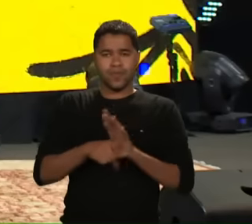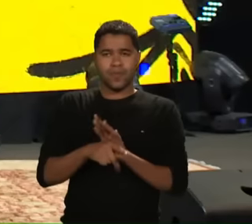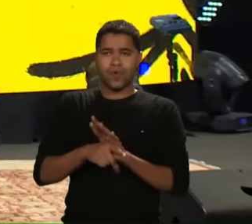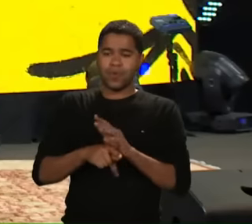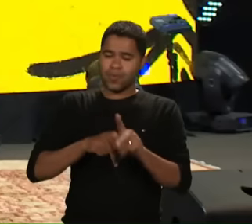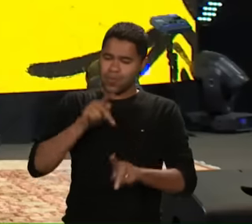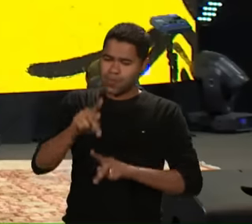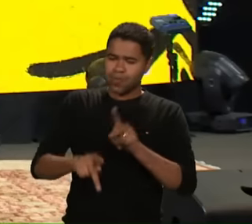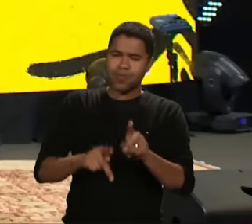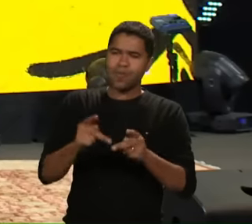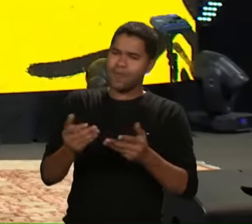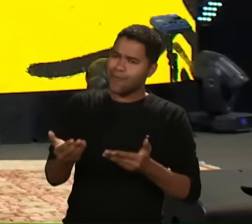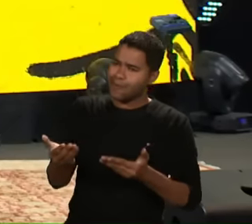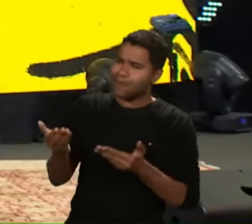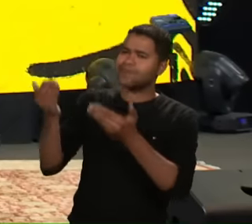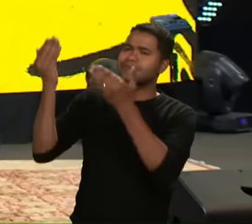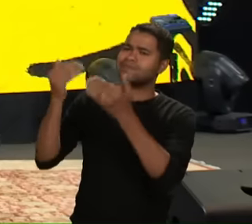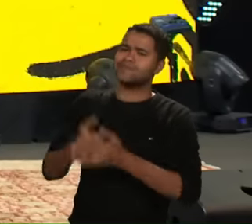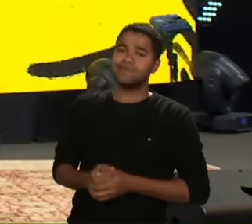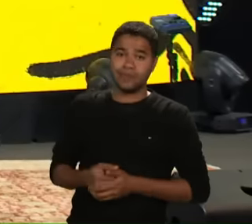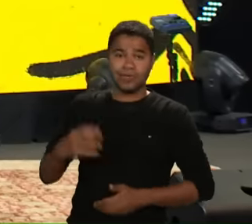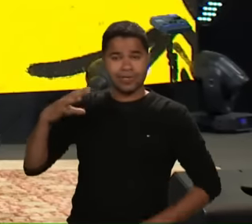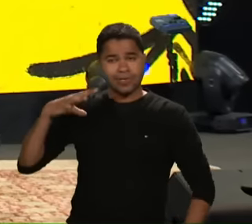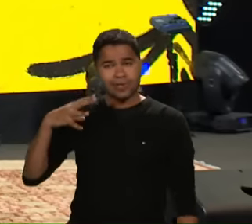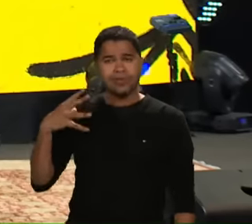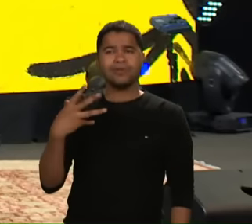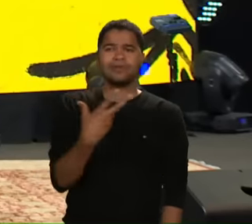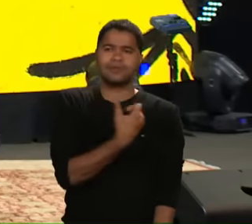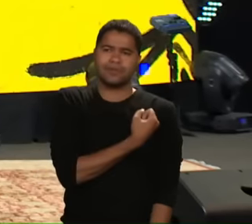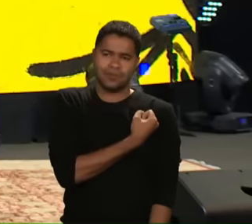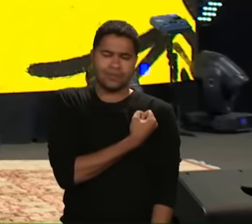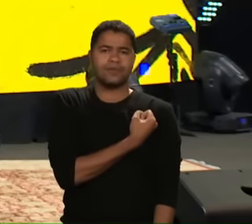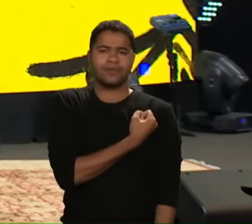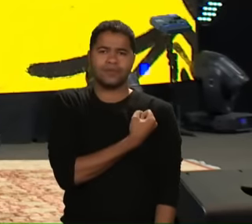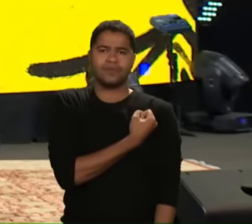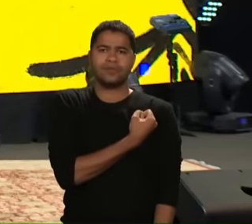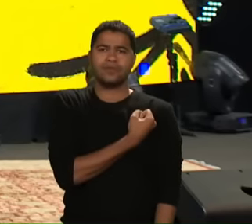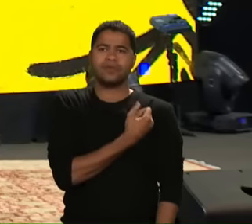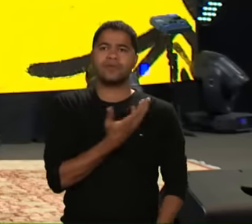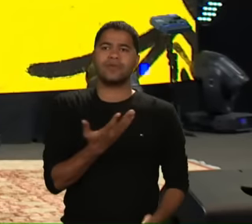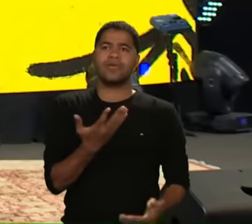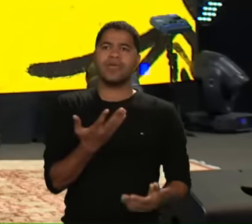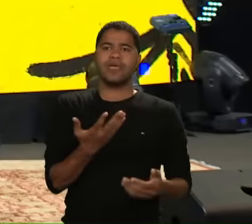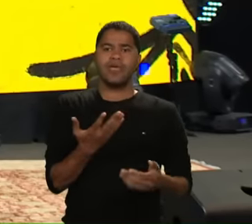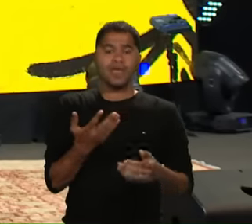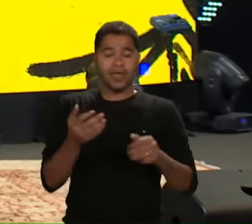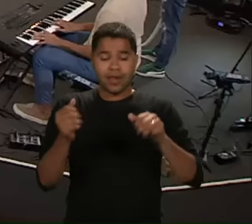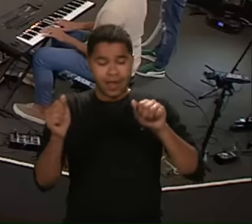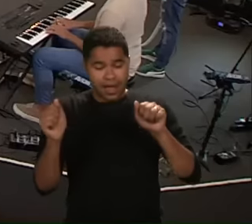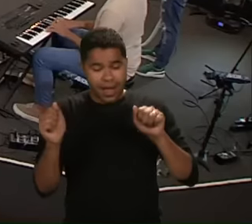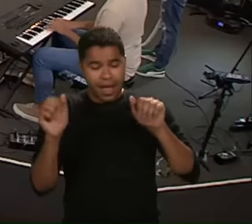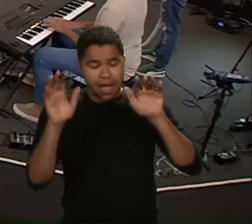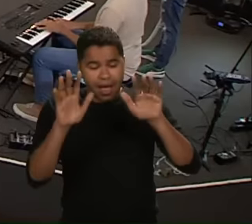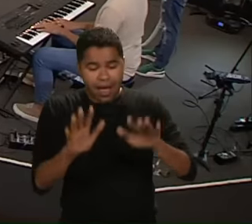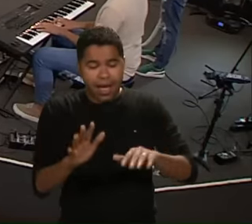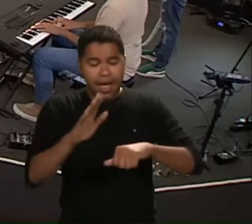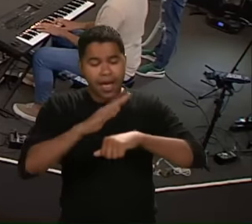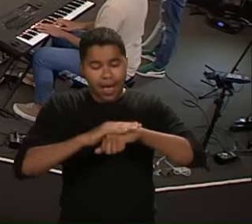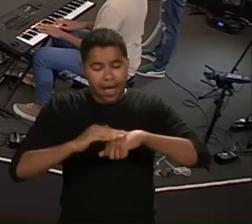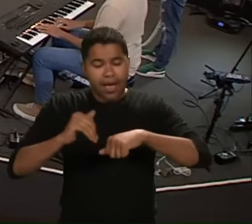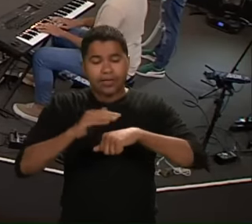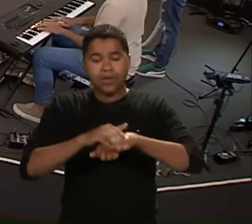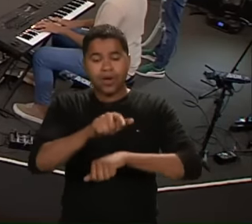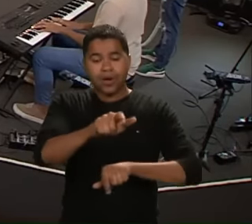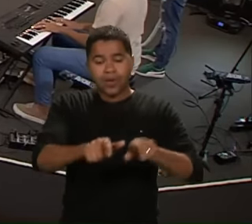seu povo. E de salvação, Ele adora os humildes. Humilde é aquele que está